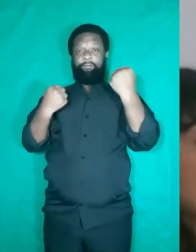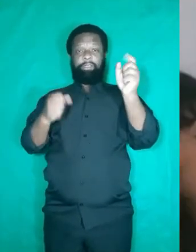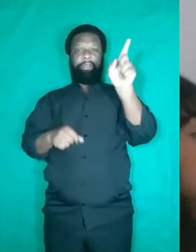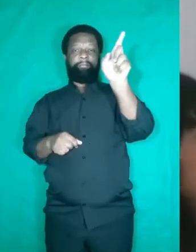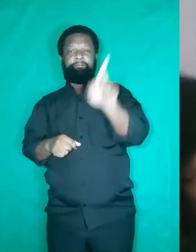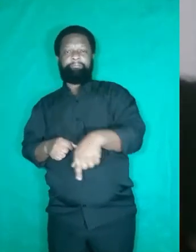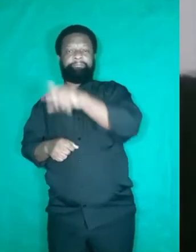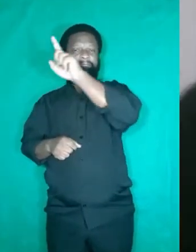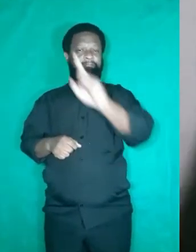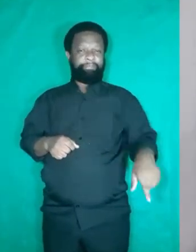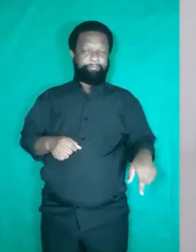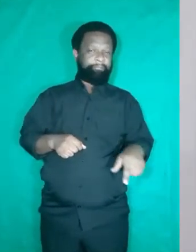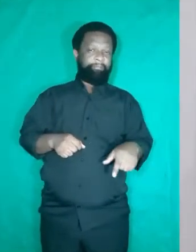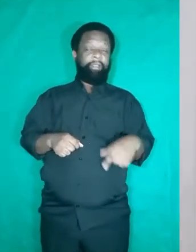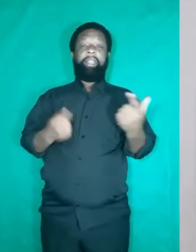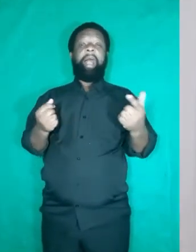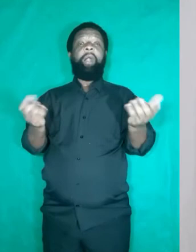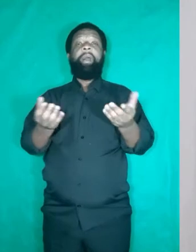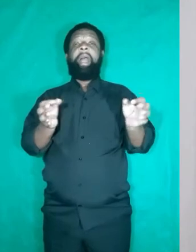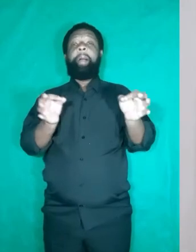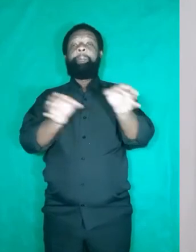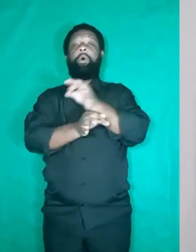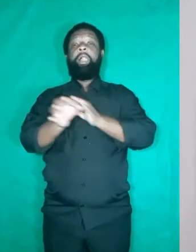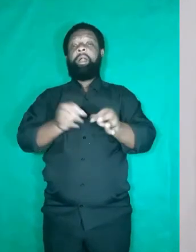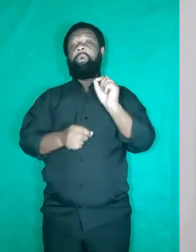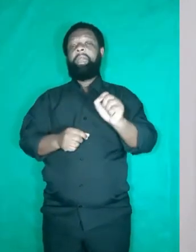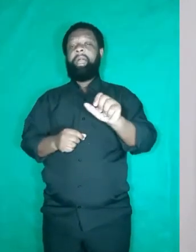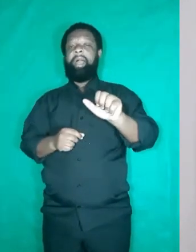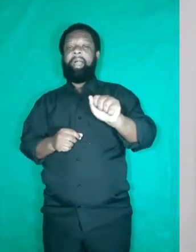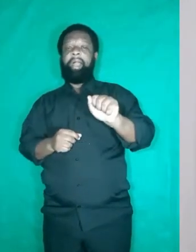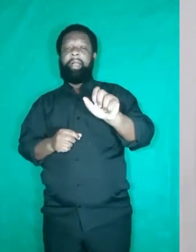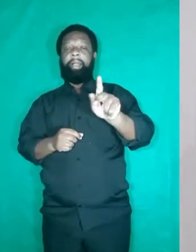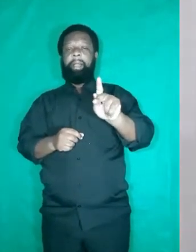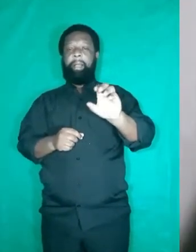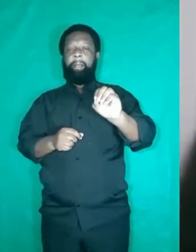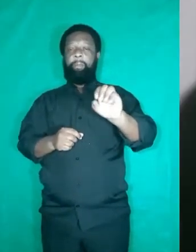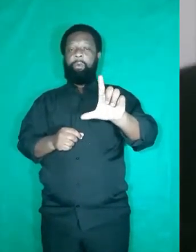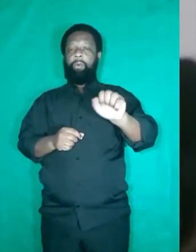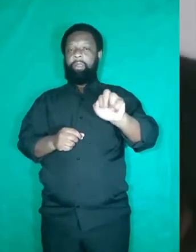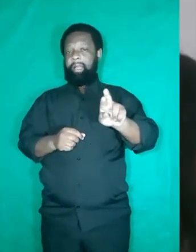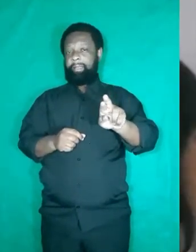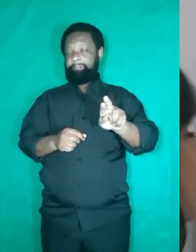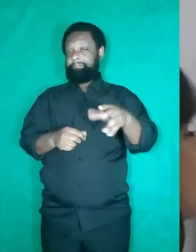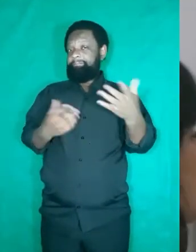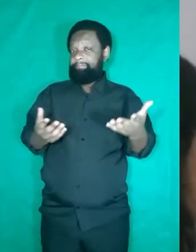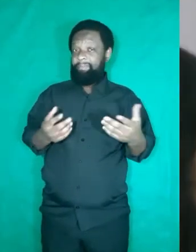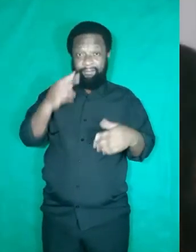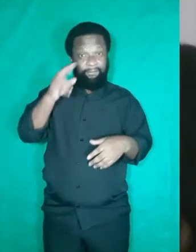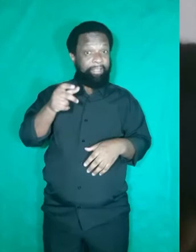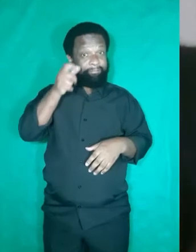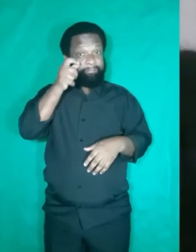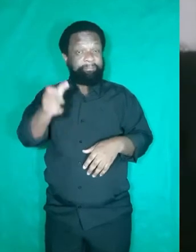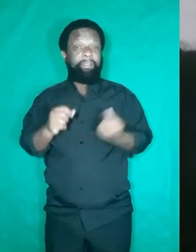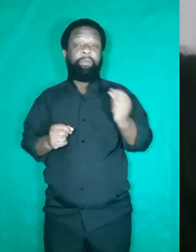E quando eles se anulam, a molécula é apolar. Então, olha que interessante, nós